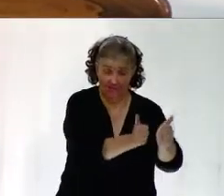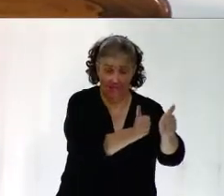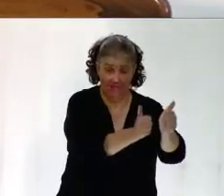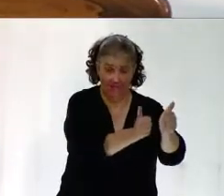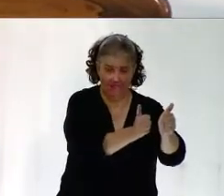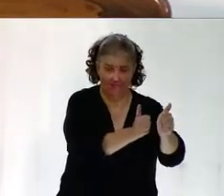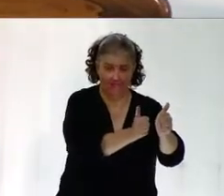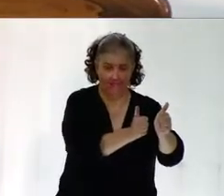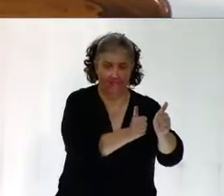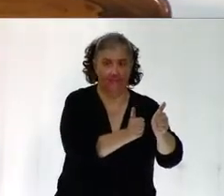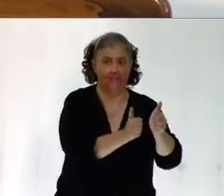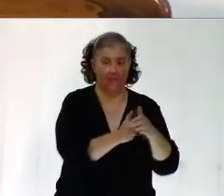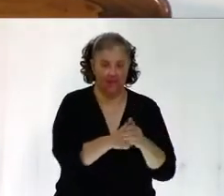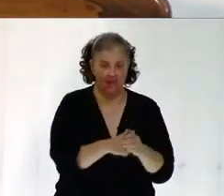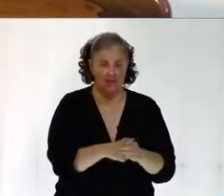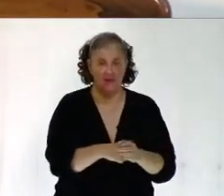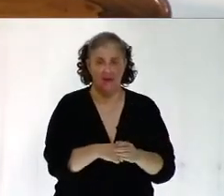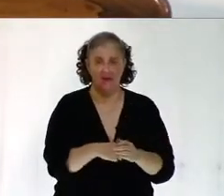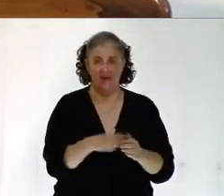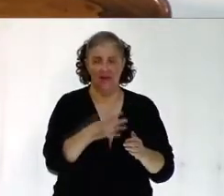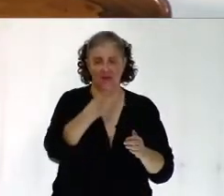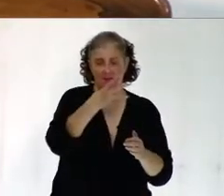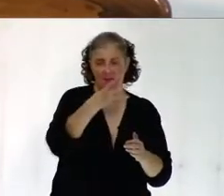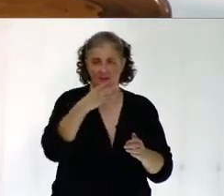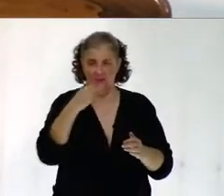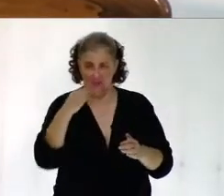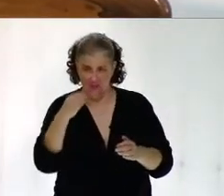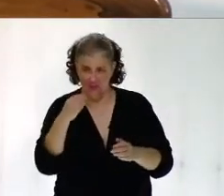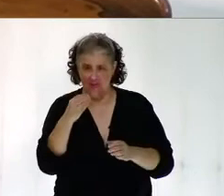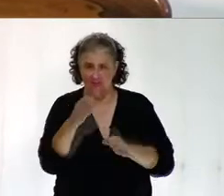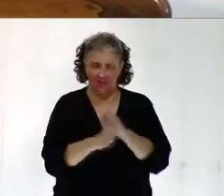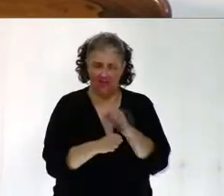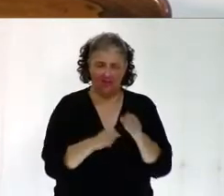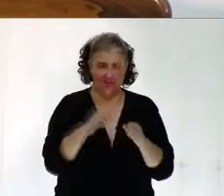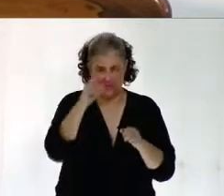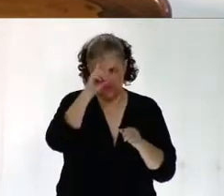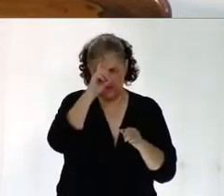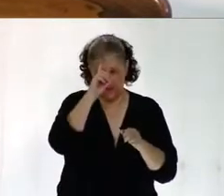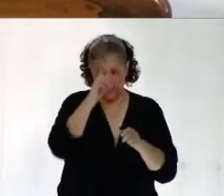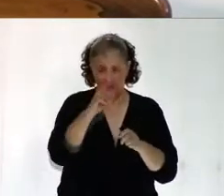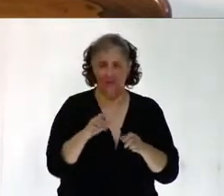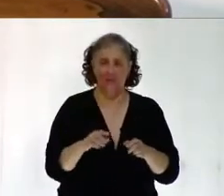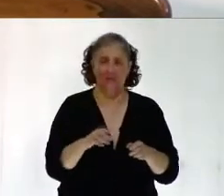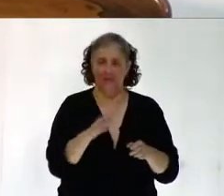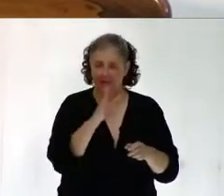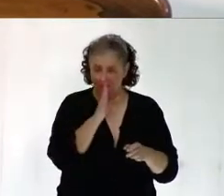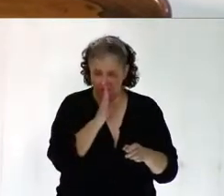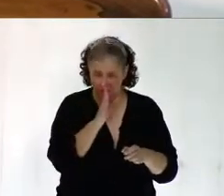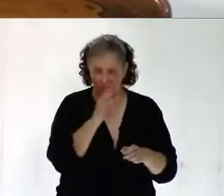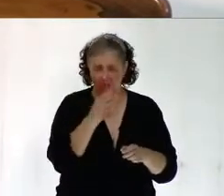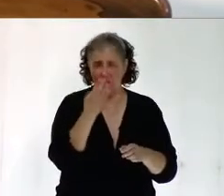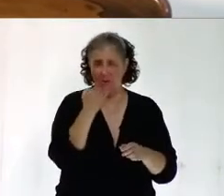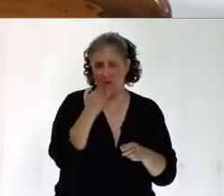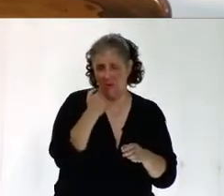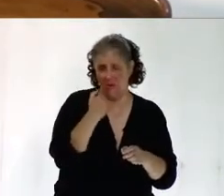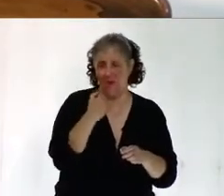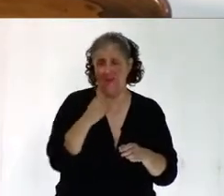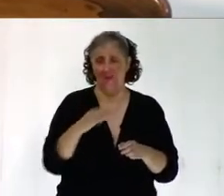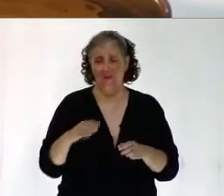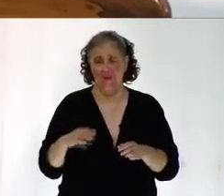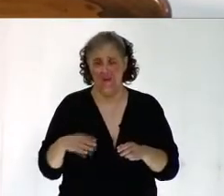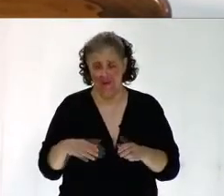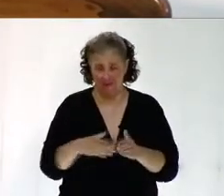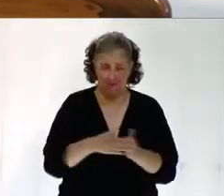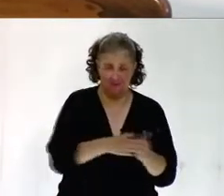sendo tentado pelo diabo então lucas já já faz uma narrativa diz que o espírito é que jesus estava cheio do espírito